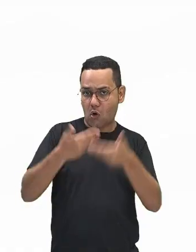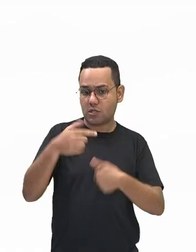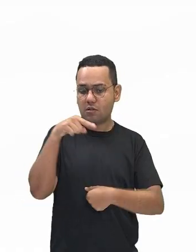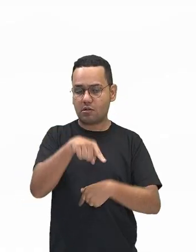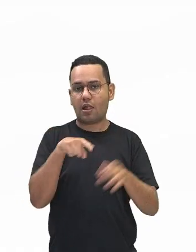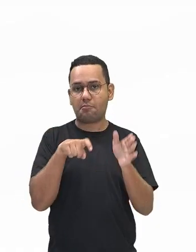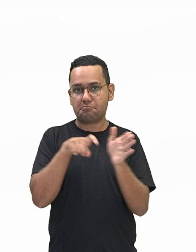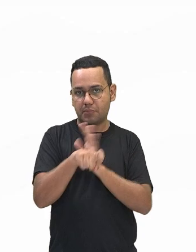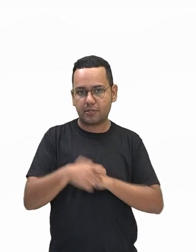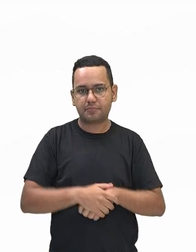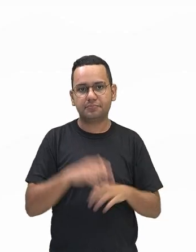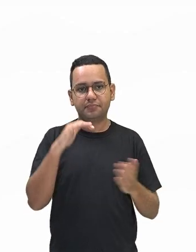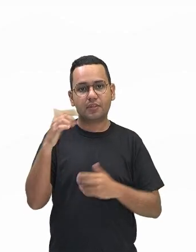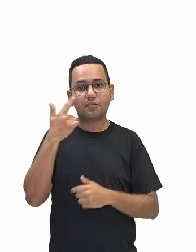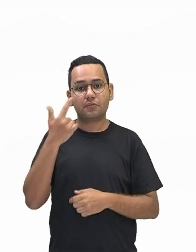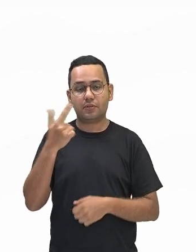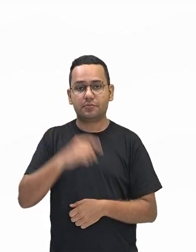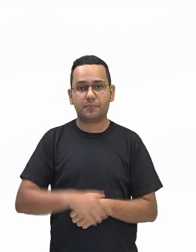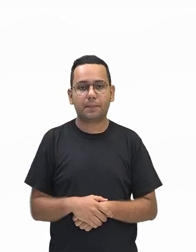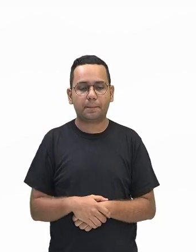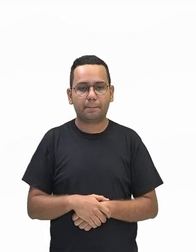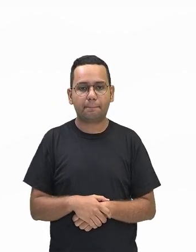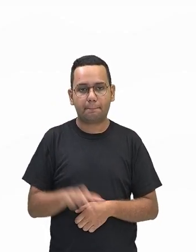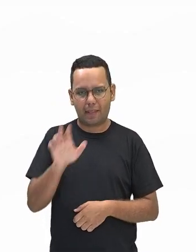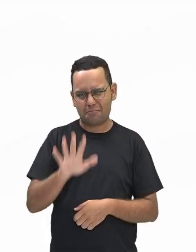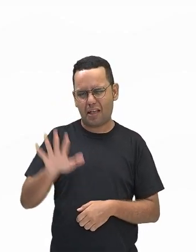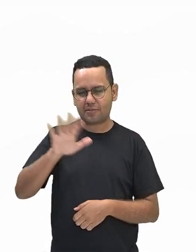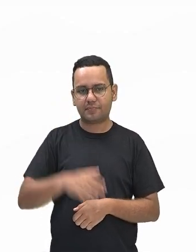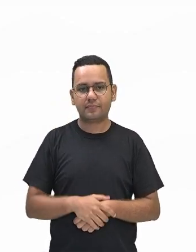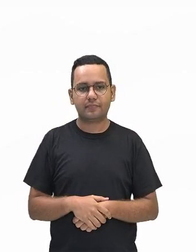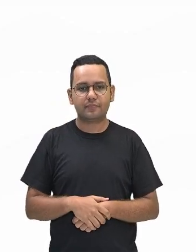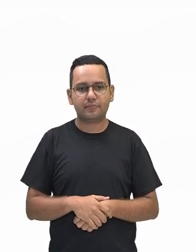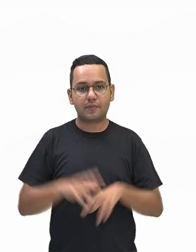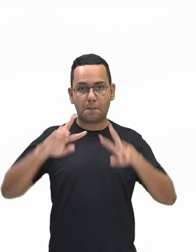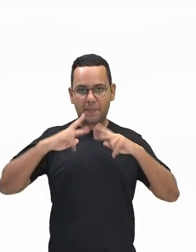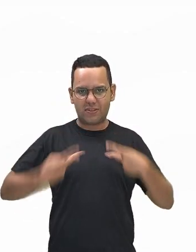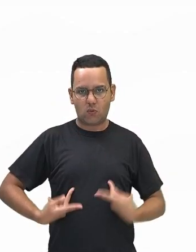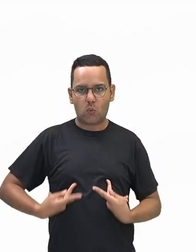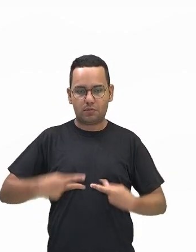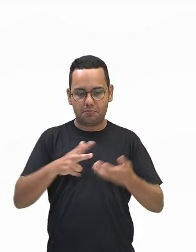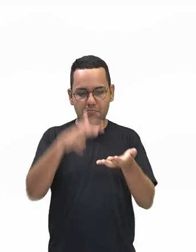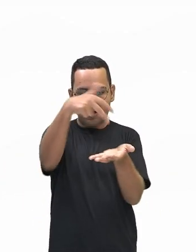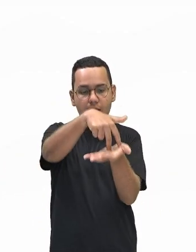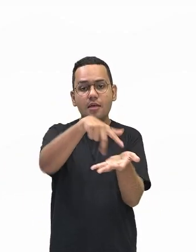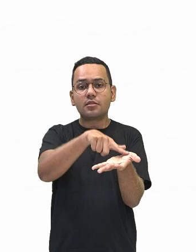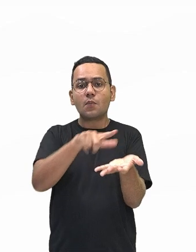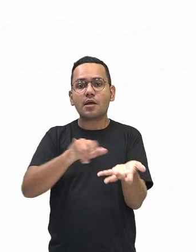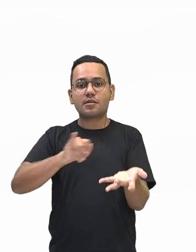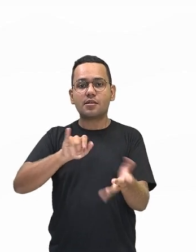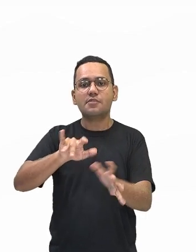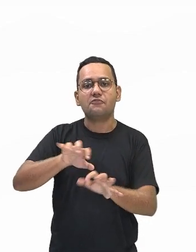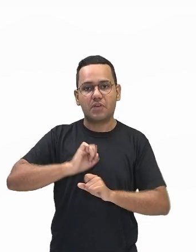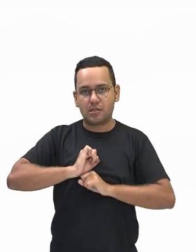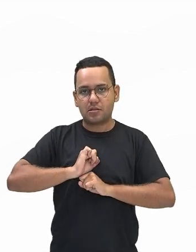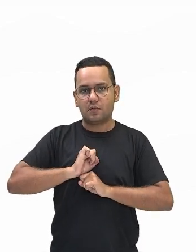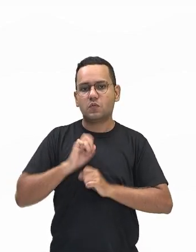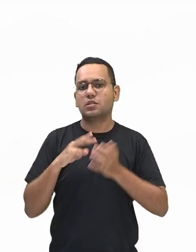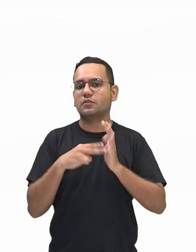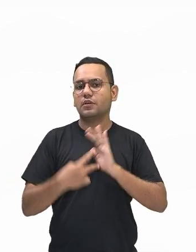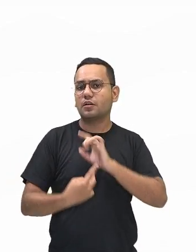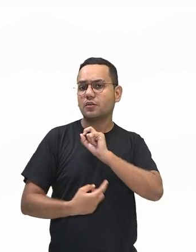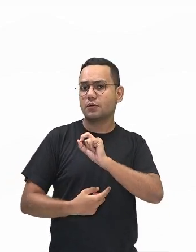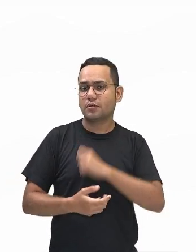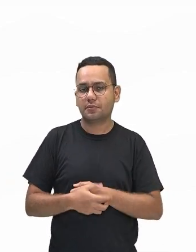nosso esquema que vocês têm, ó. Um indivíduo tem uma infecção. Essa infecção ela é causada